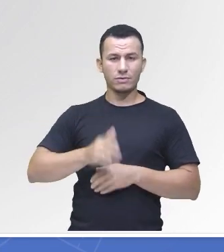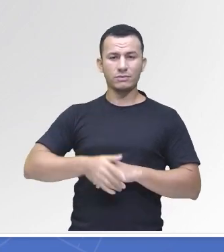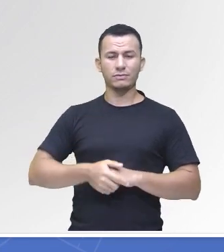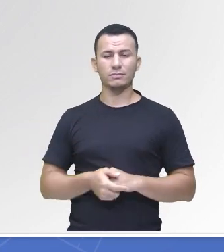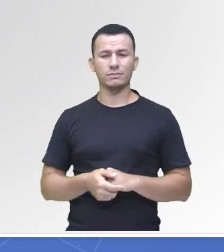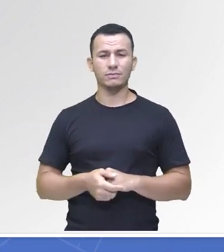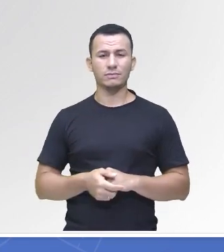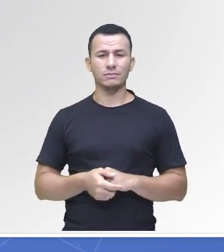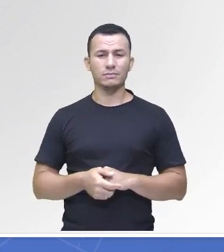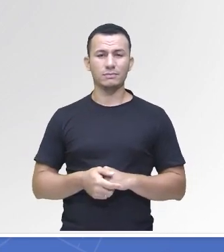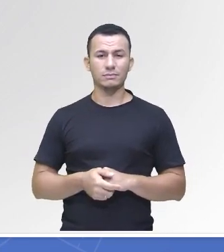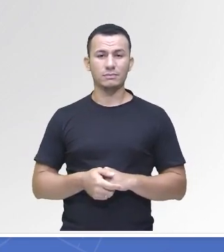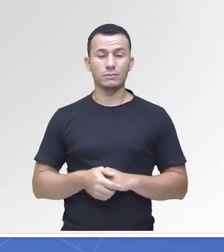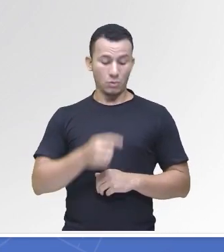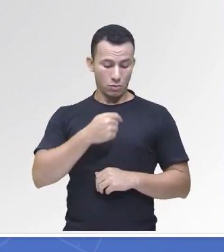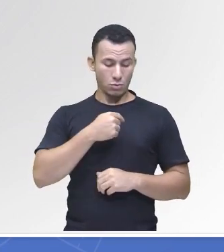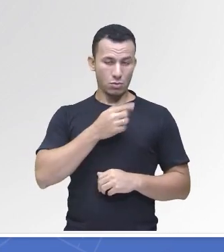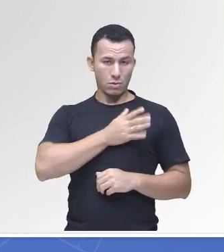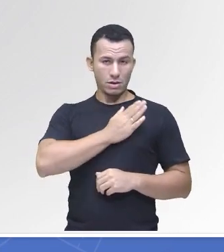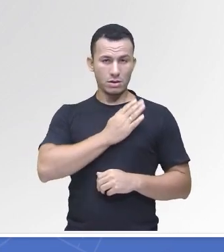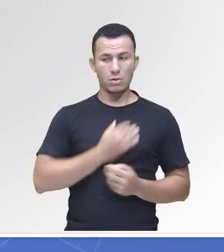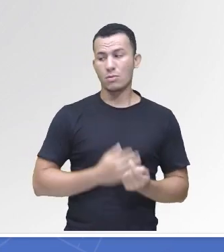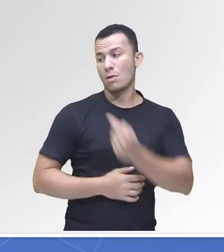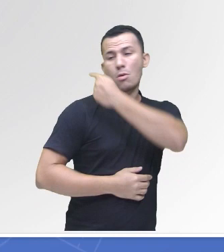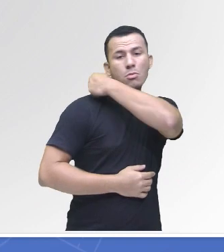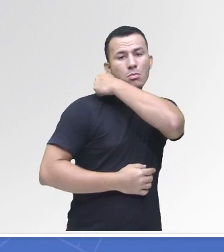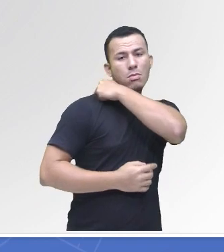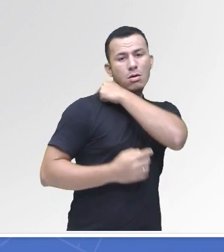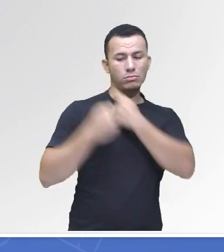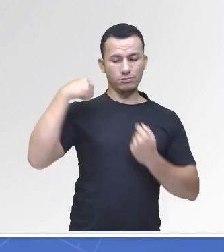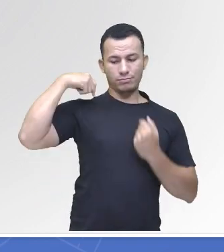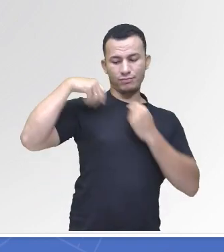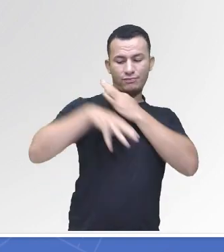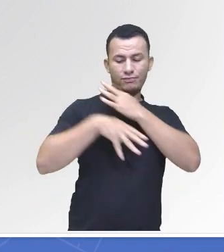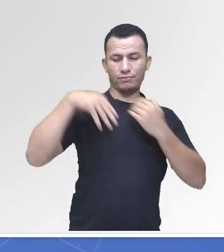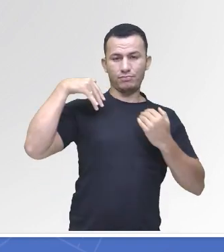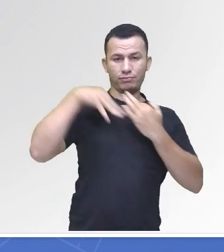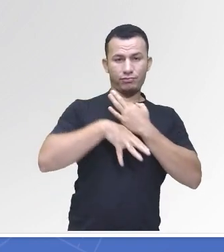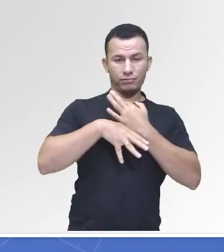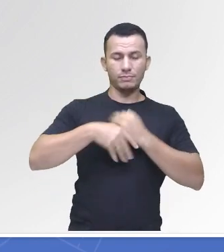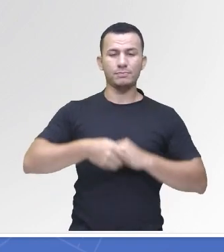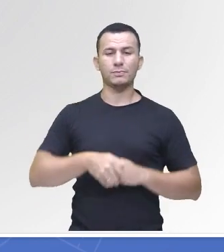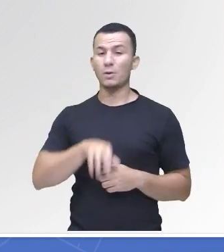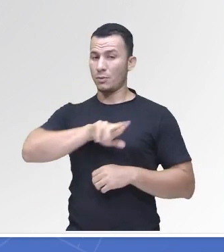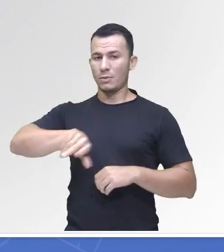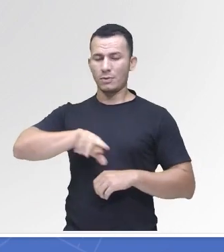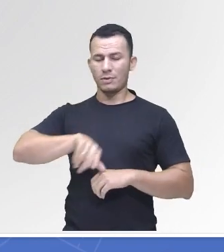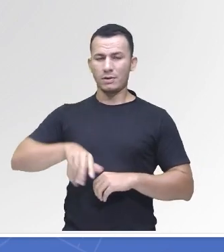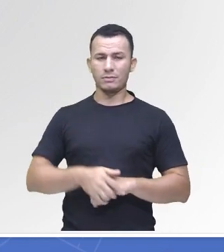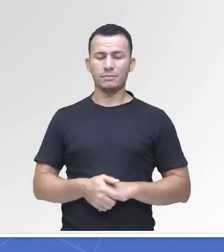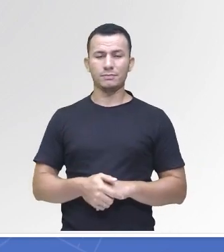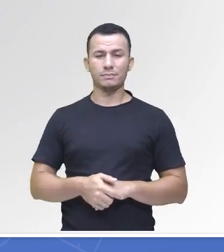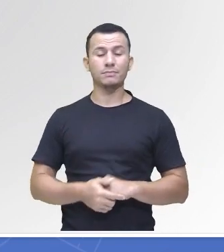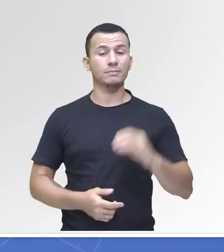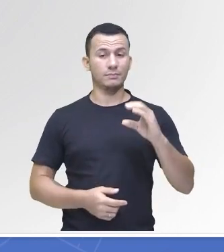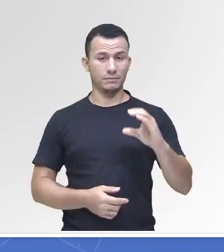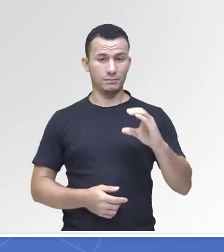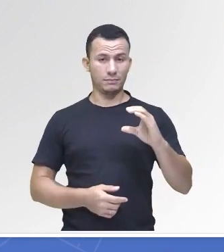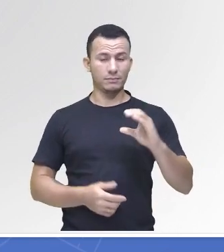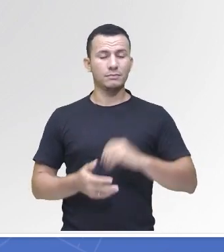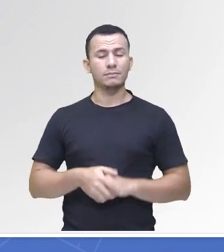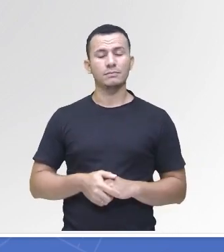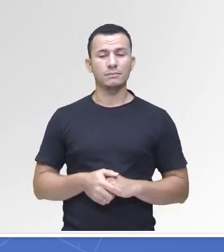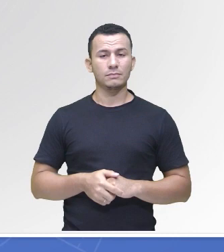gás oxigênio do pulmão para o coração. Então também está errada. C,